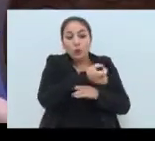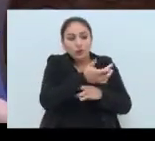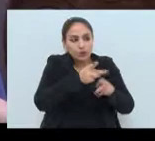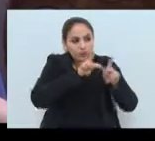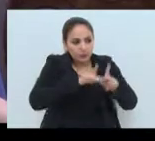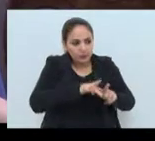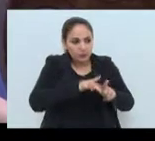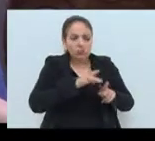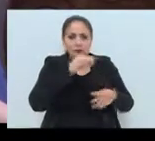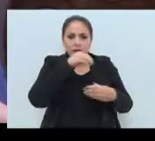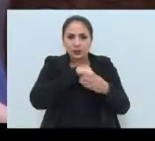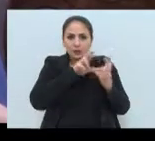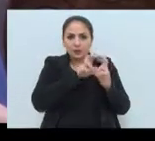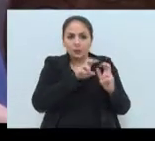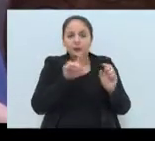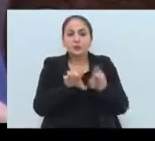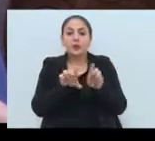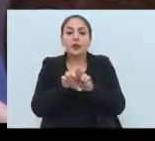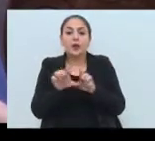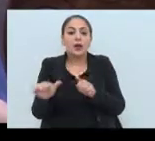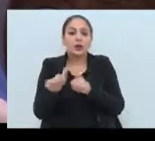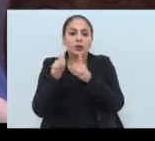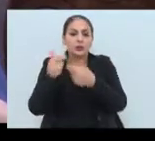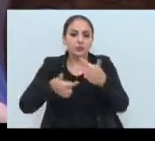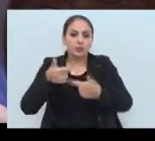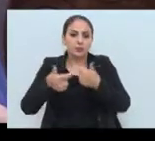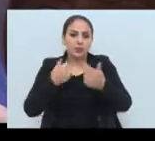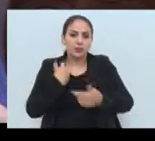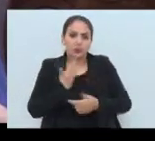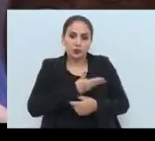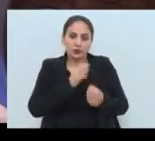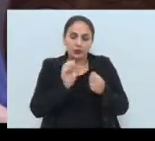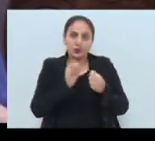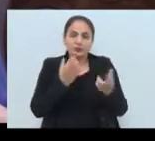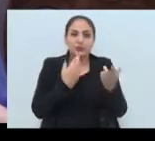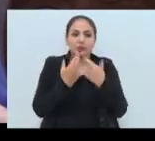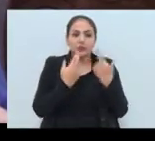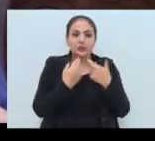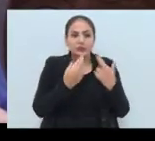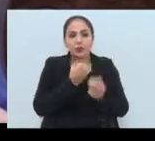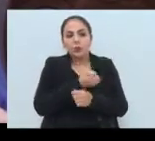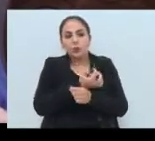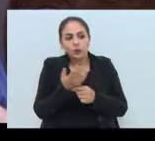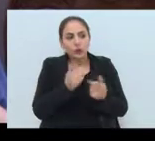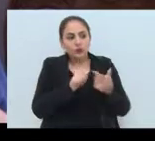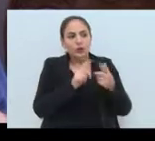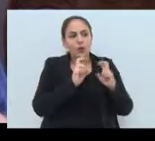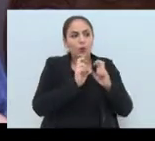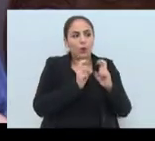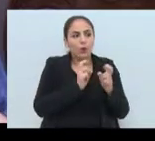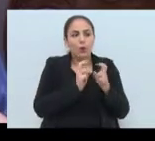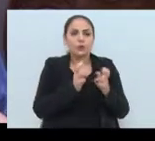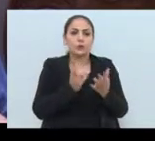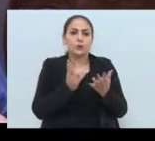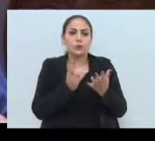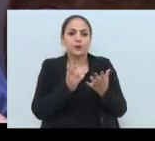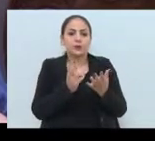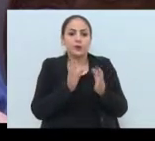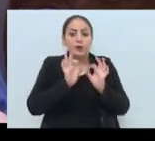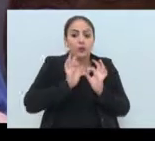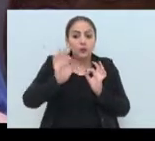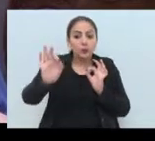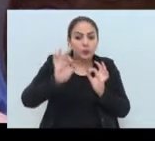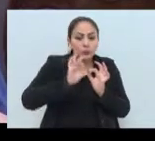quantidade de pessoas que andam e a qualidade dos serviços que a gente presta, em termos de quantidade de ônibus, em termos de